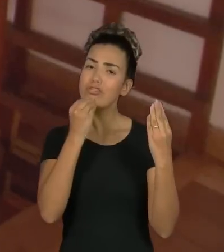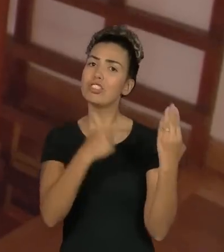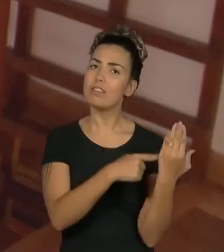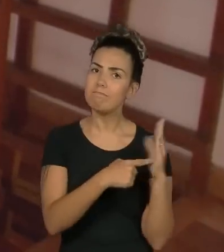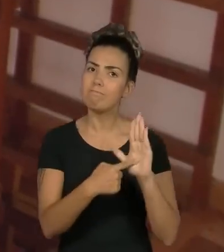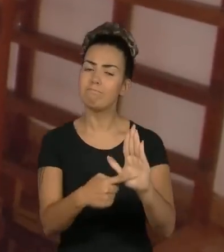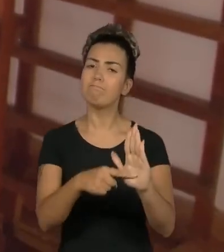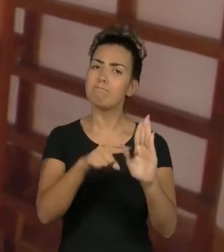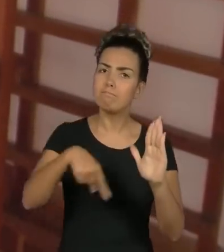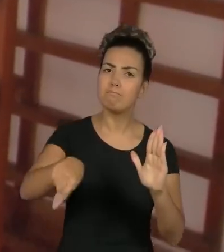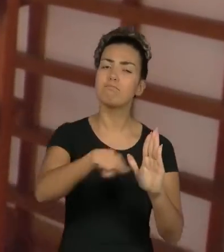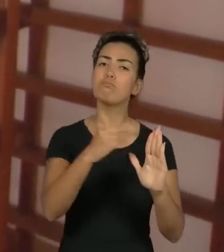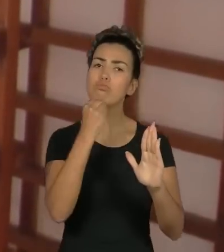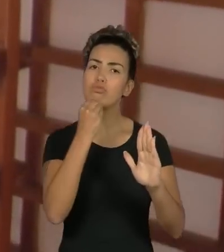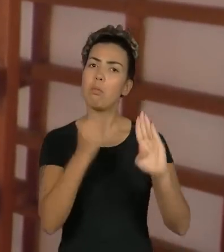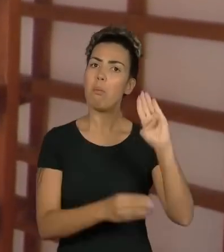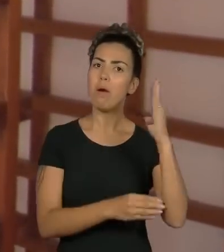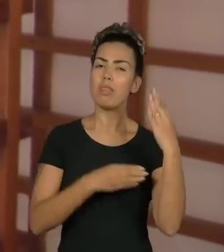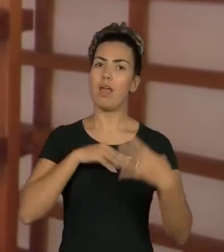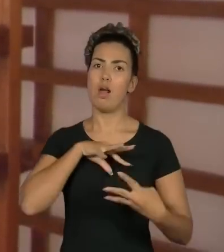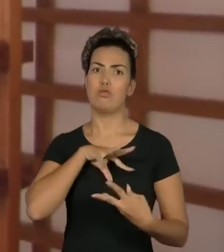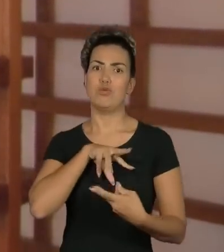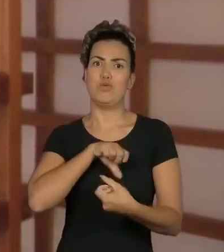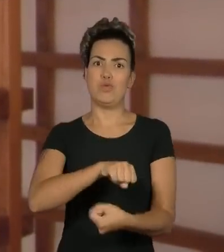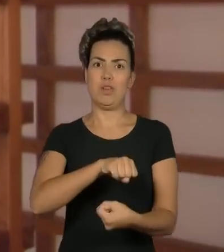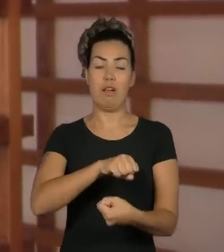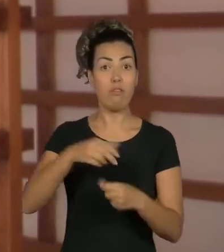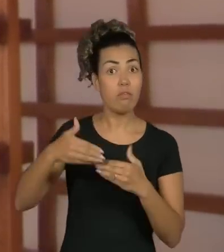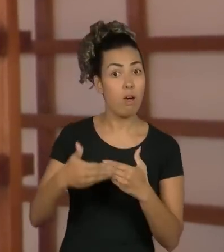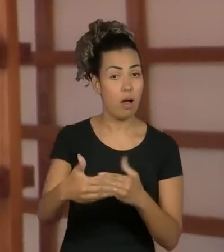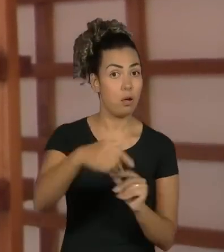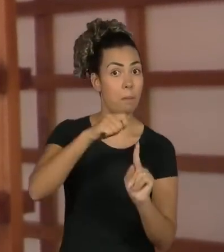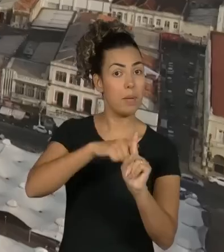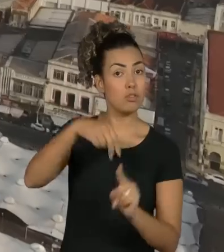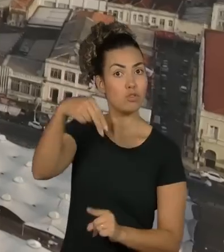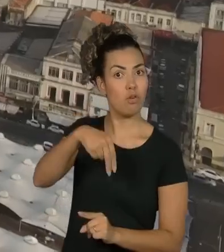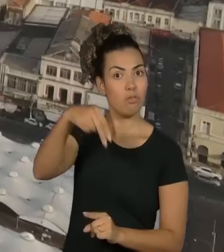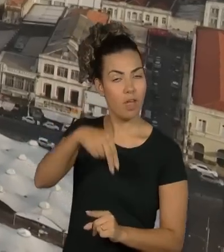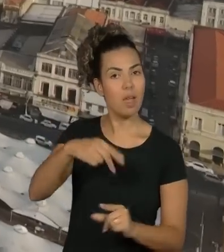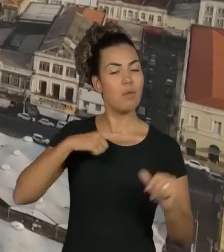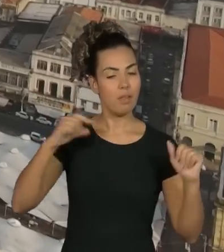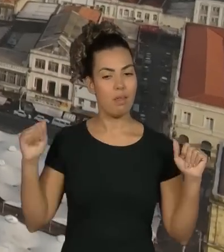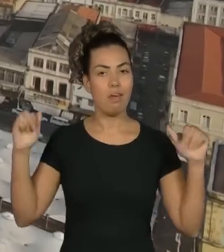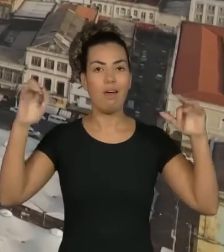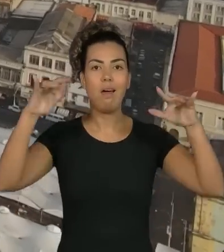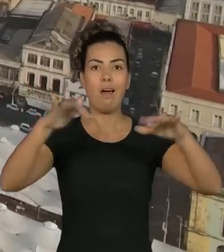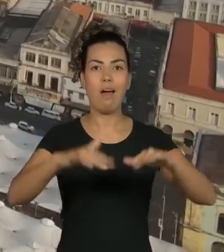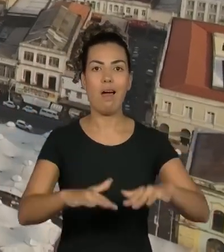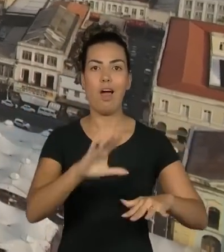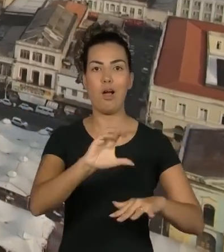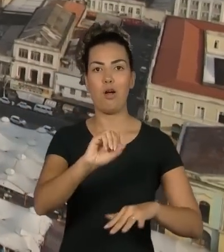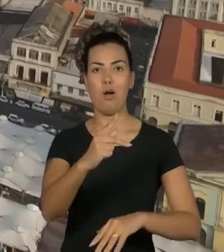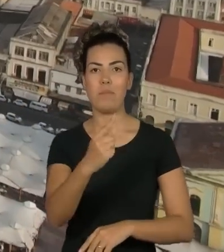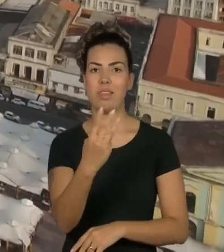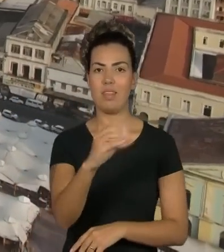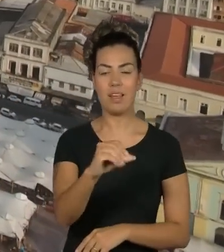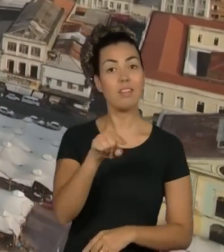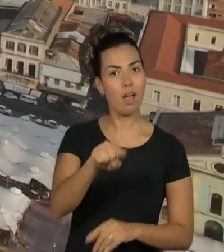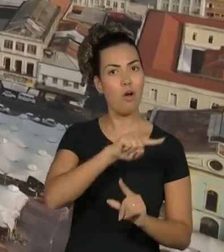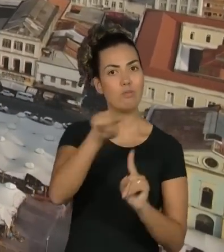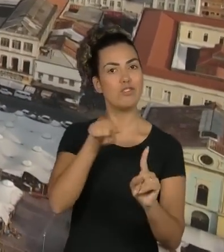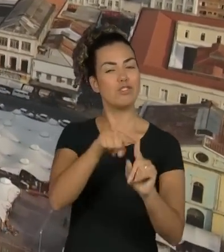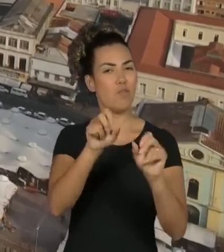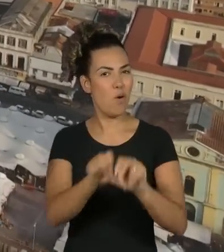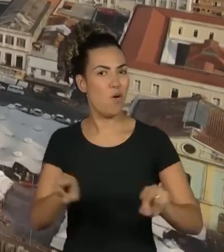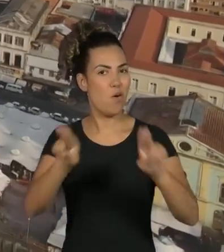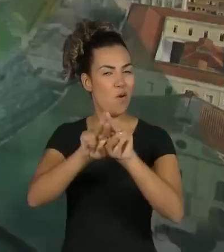utilização sustentável do material, a ser apresentado em novembro na COP30, a Conferência da ONU sobre Mudança do Clima em